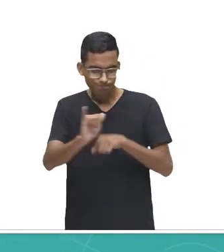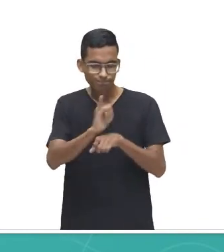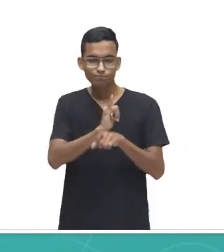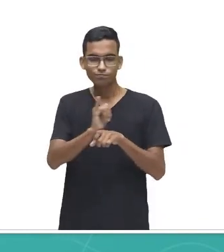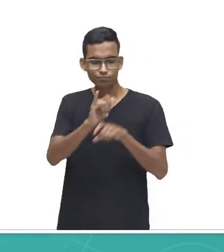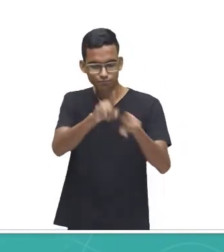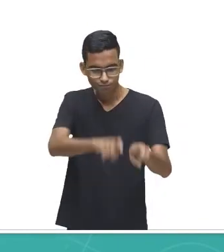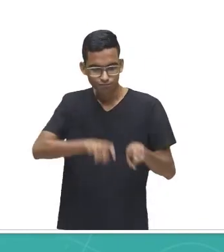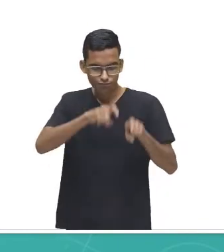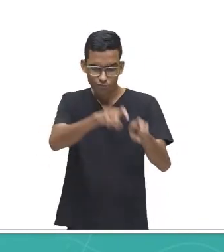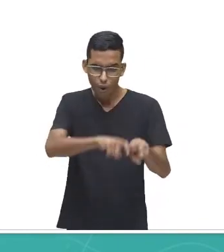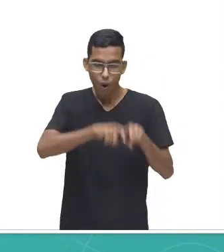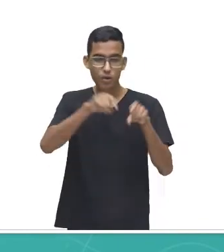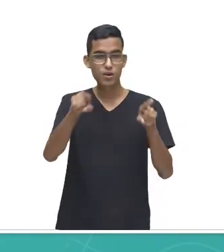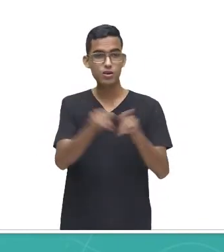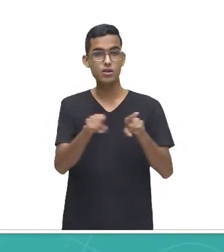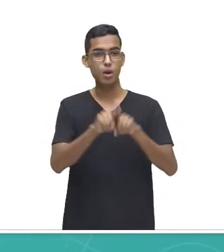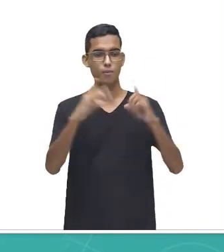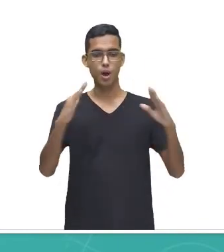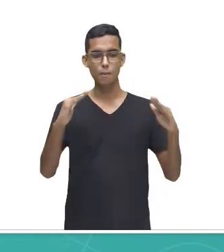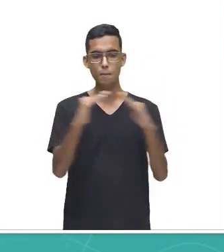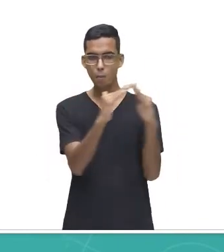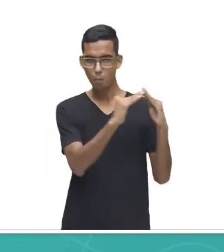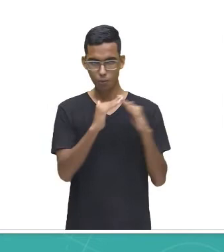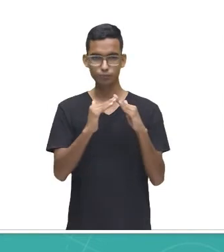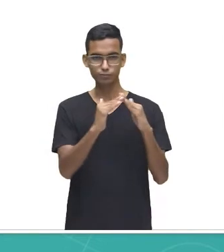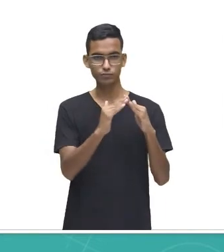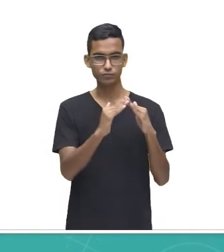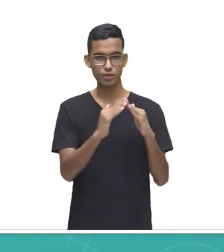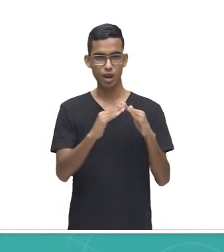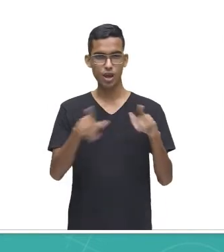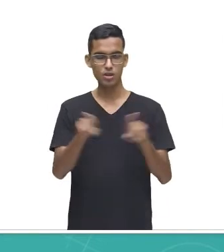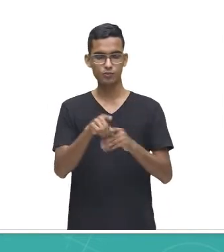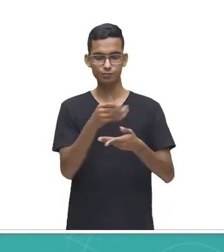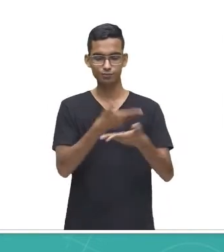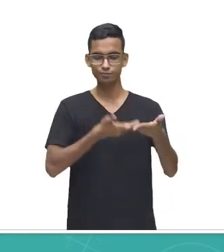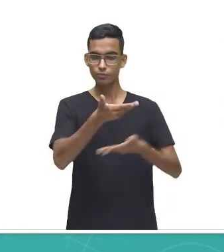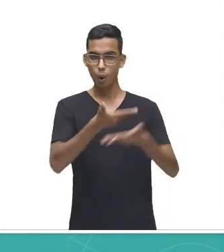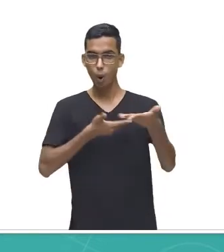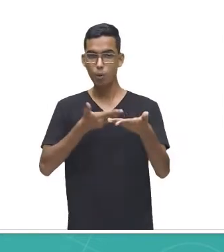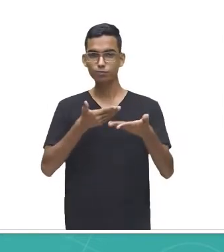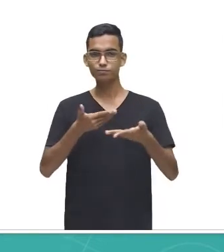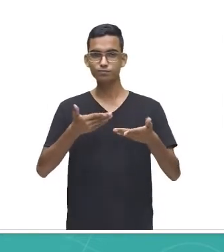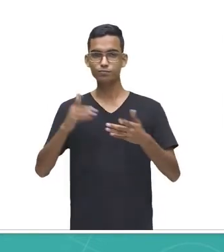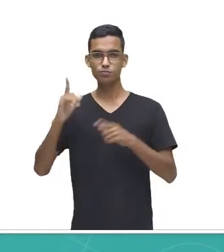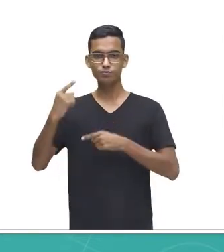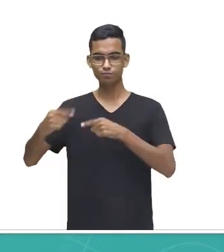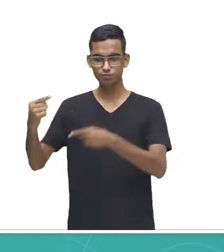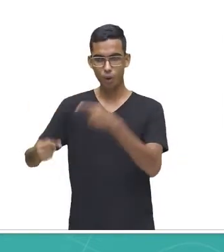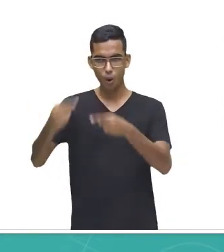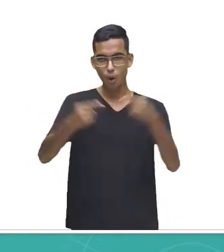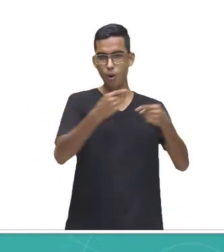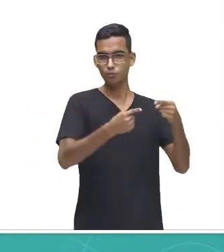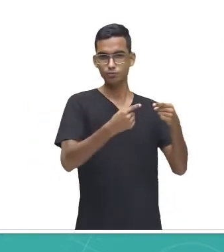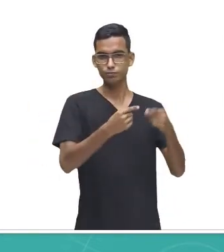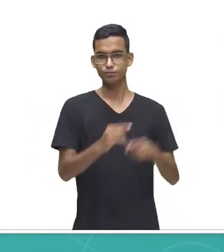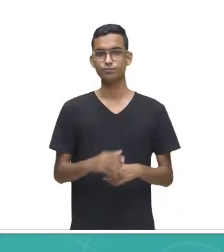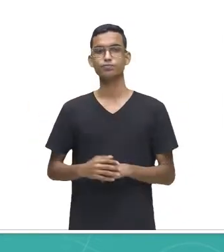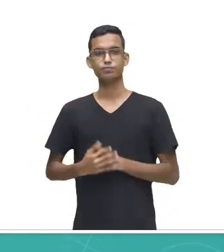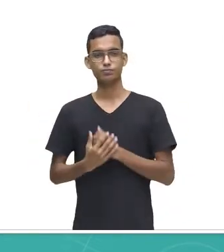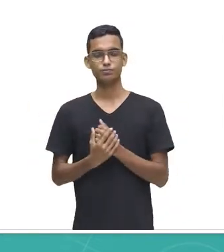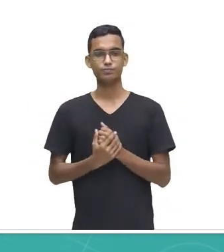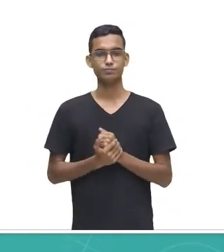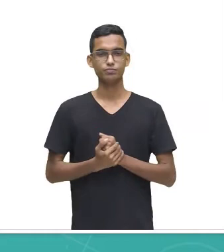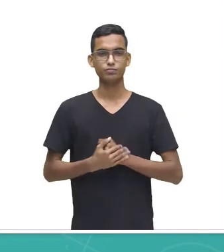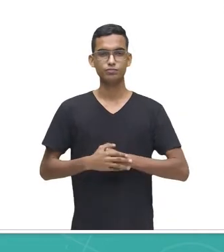política, tá? Também vamos ver uma outra coisa interessante: o surgimento da propriedade privada na Grécia Antiga e o advento da